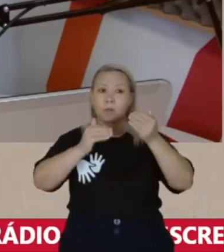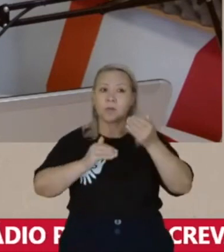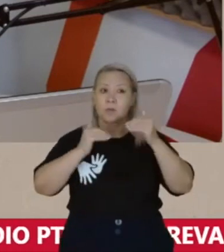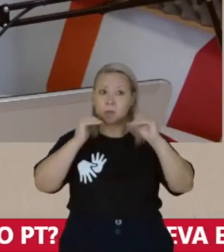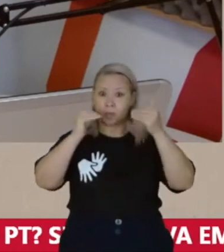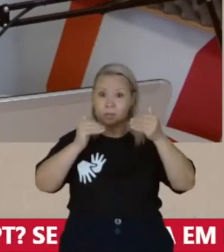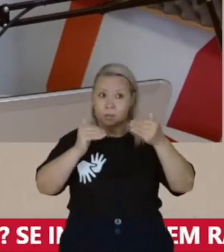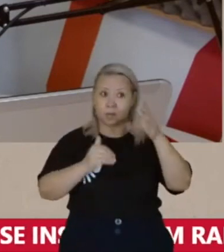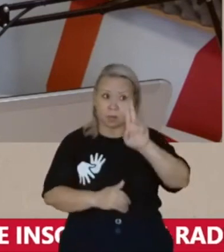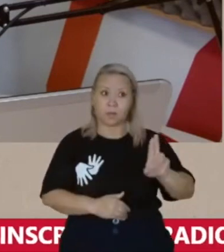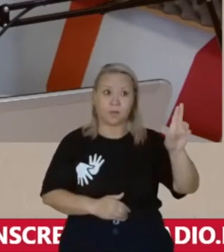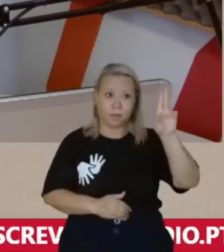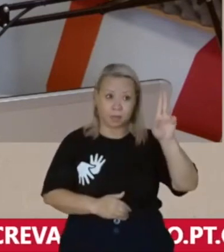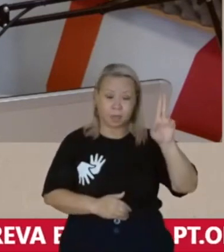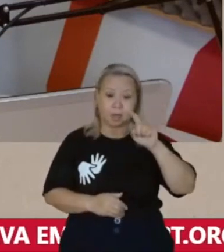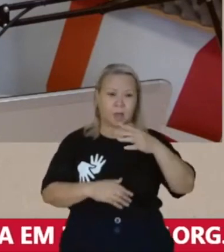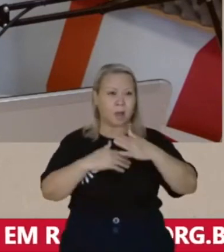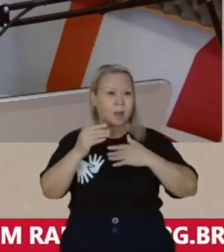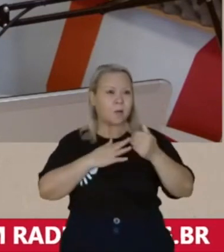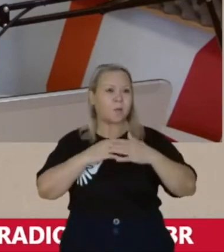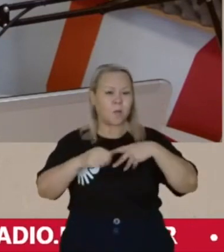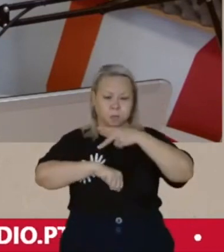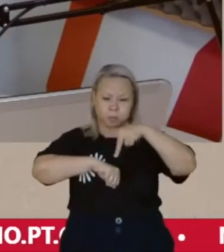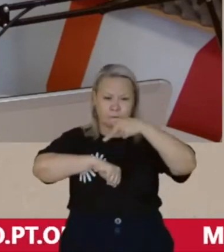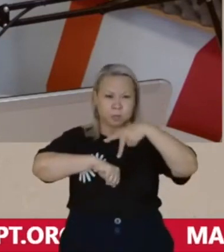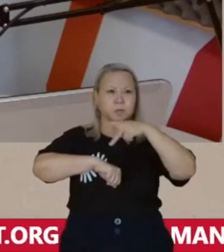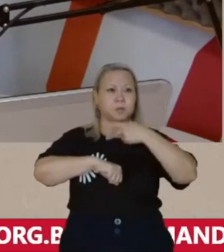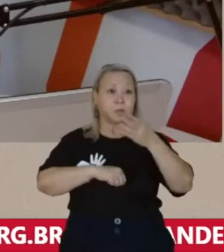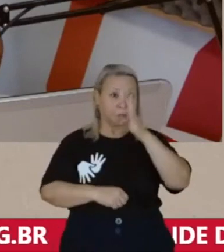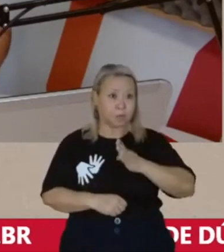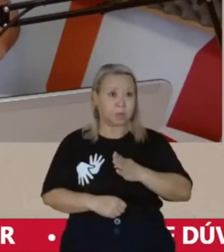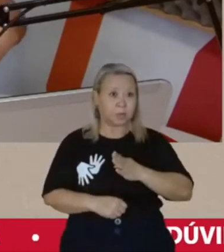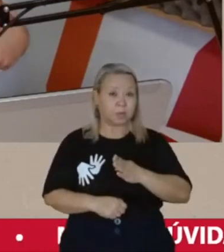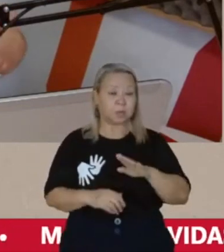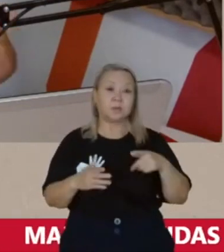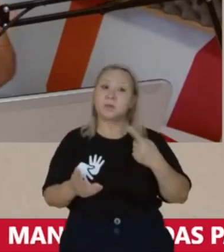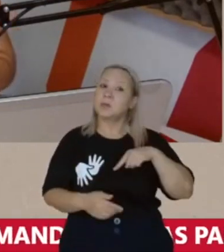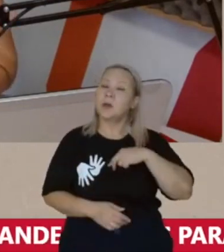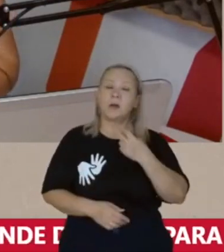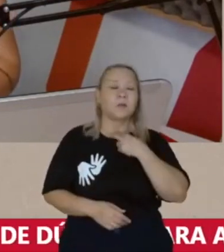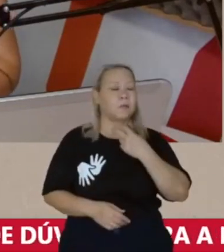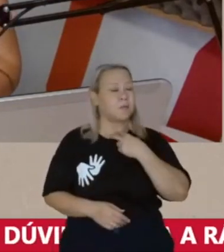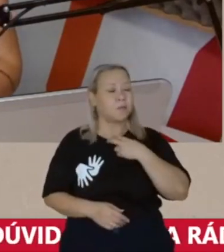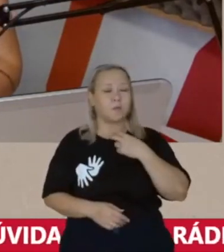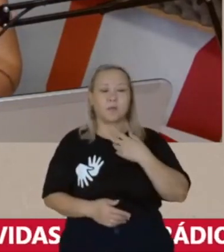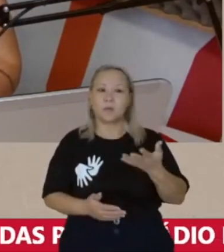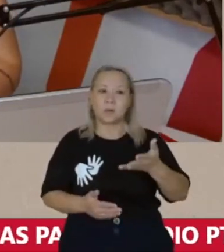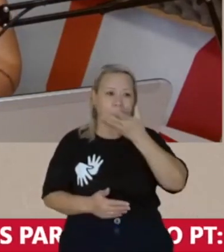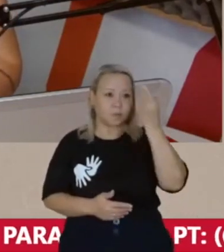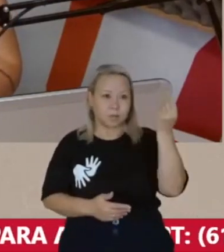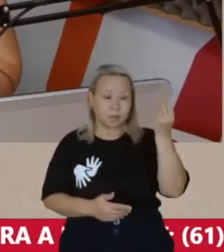das universidades, é um ato de patriotismo, do qual a gente não pode abrir mão. Nada